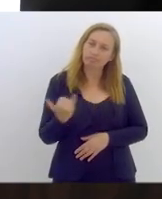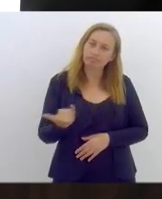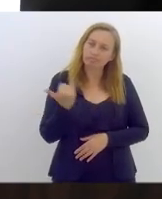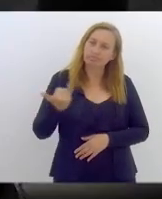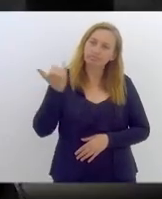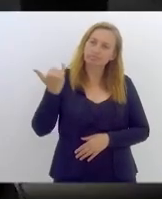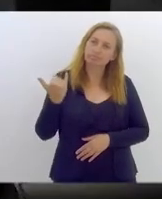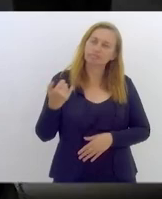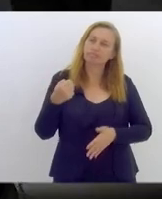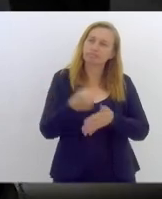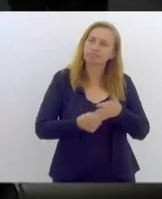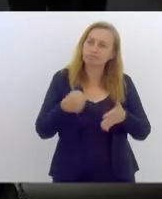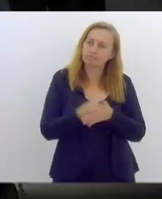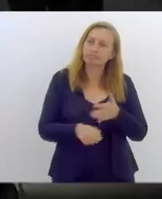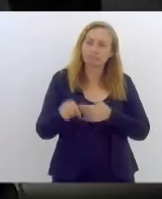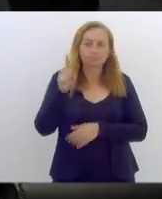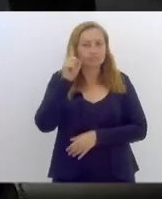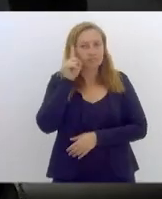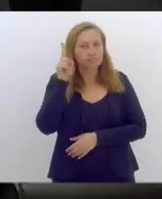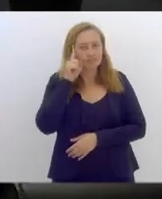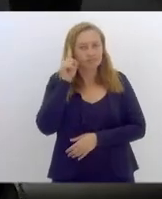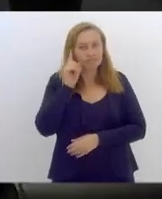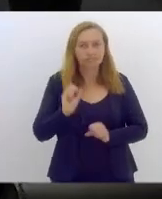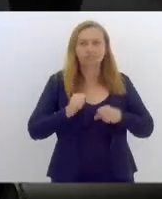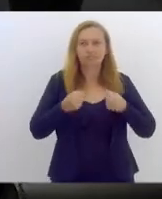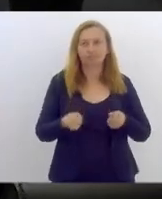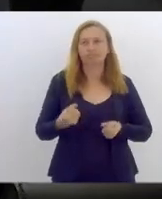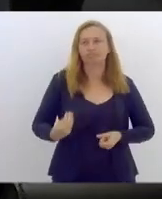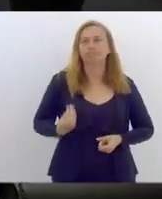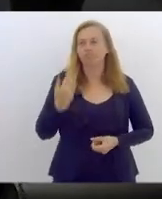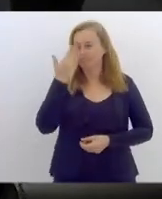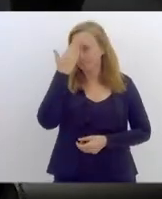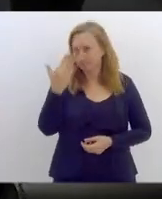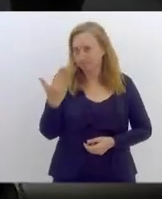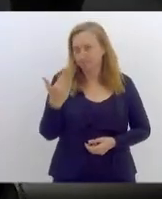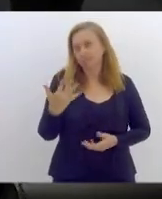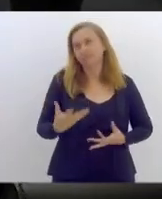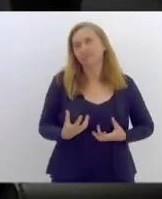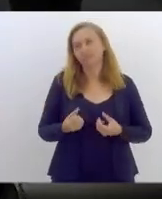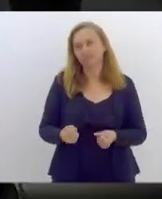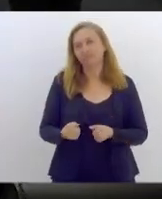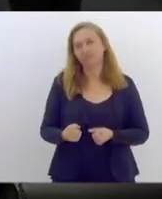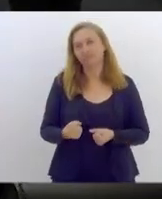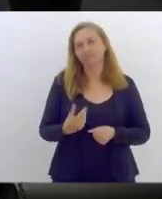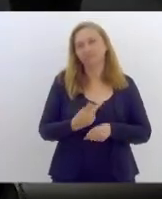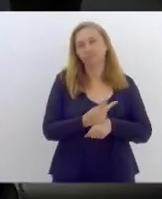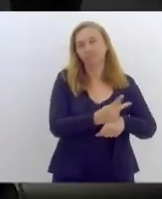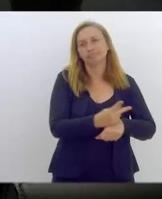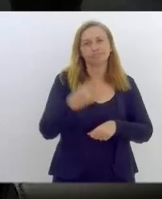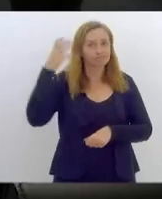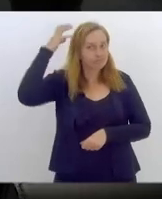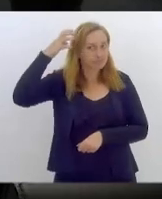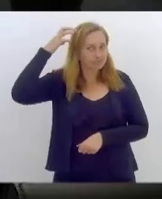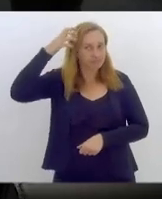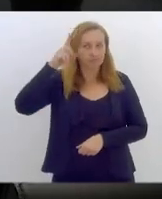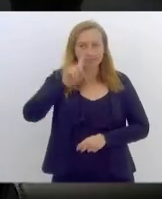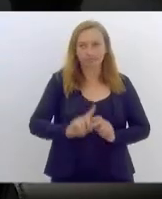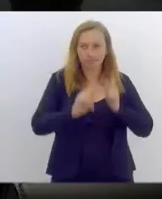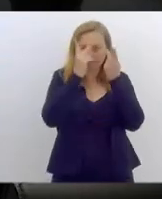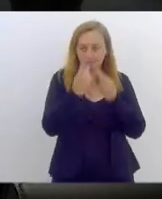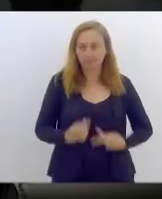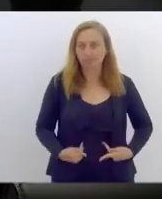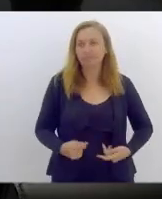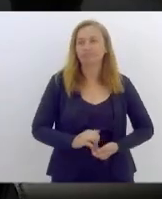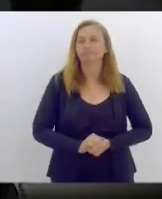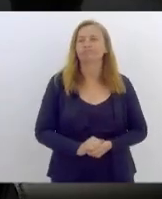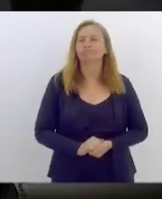na nossa luta cotidiana em defesa da vida. Muito obrigada. Receba o prêmio Marielle Franco de Direitos Humanos.